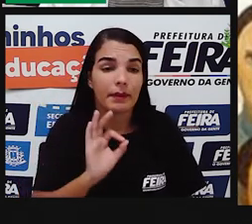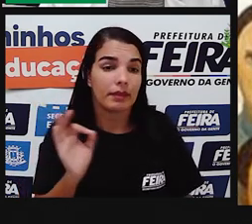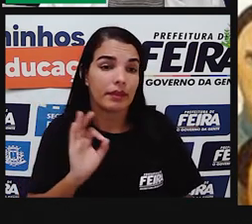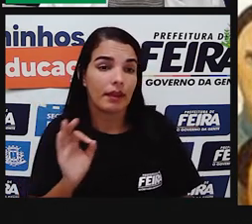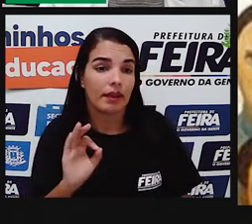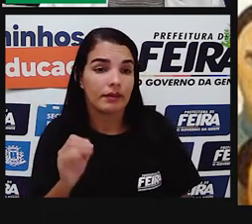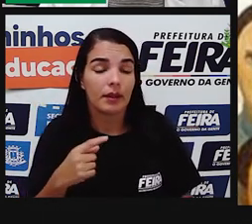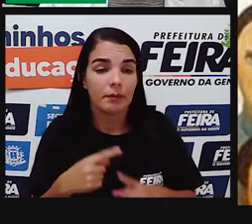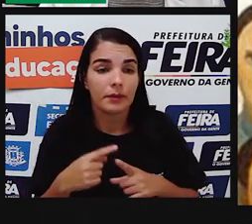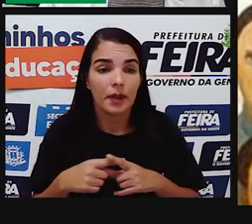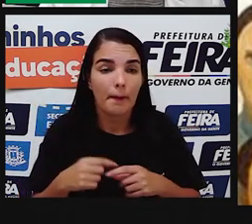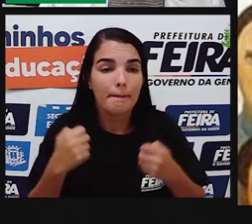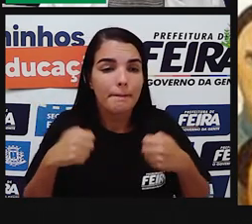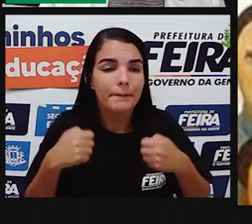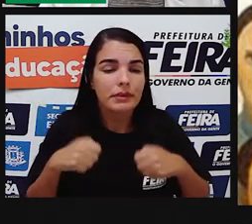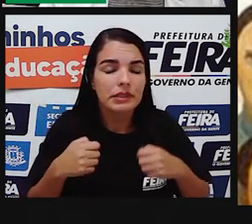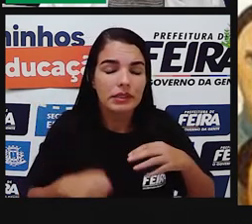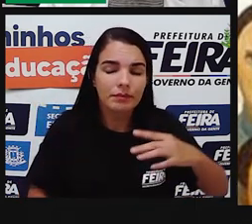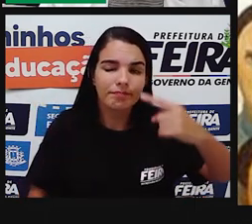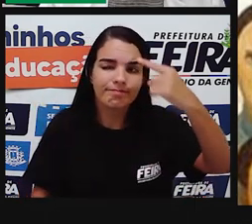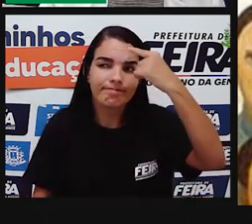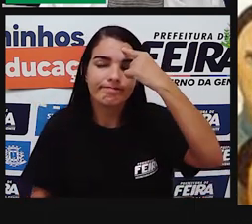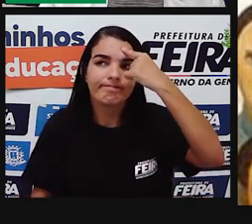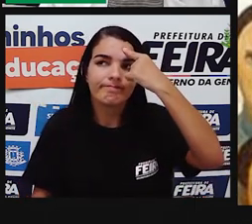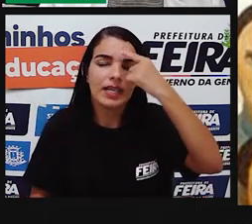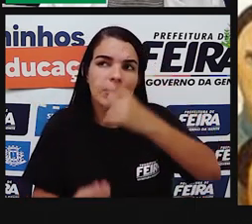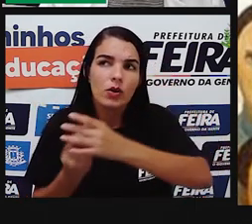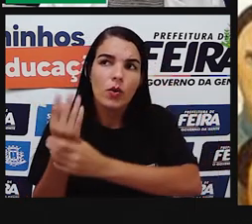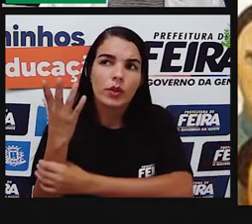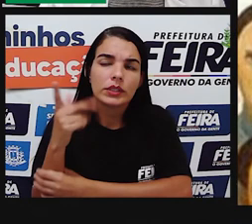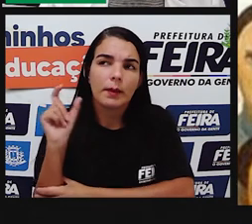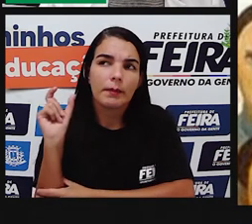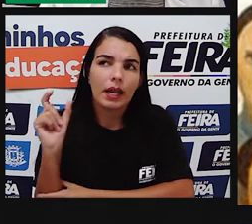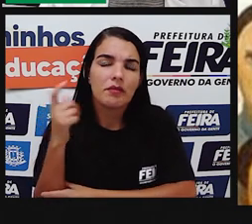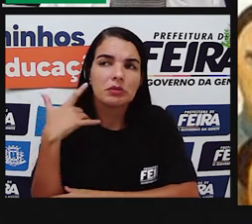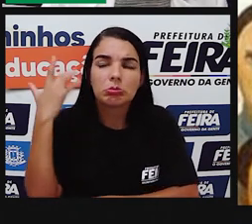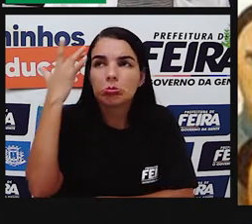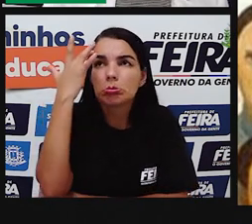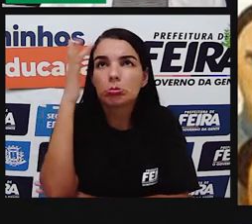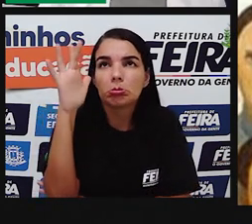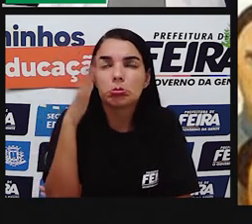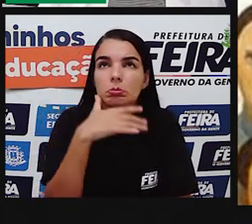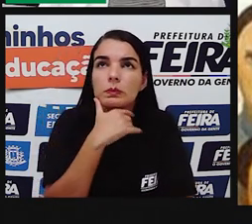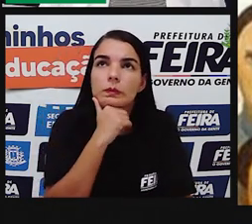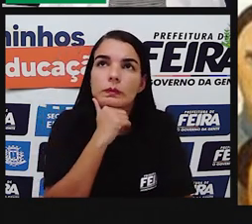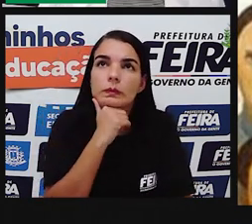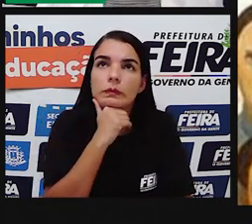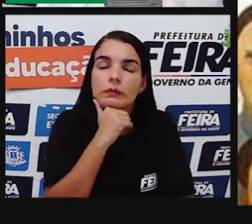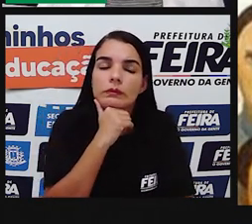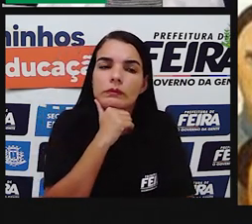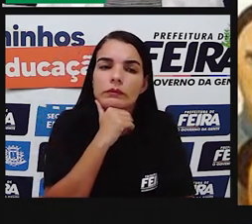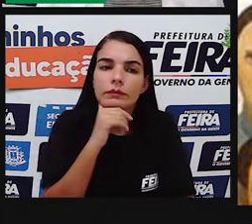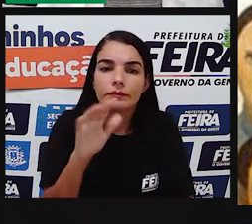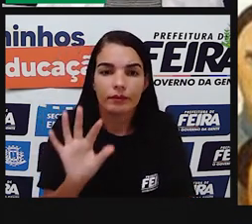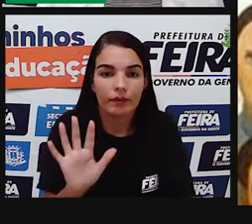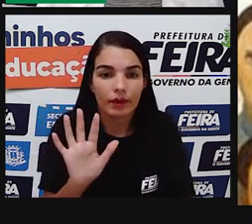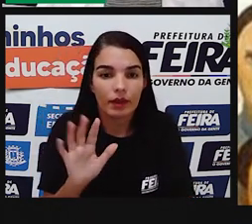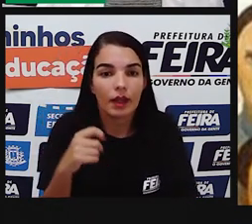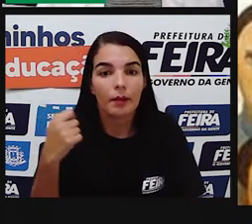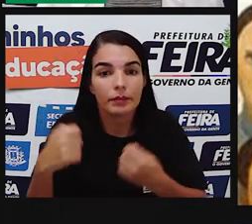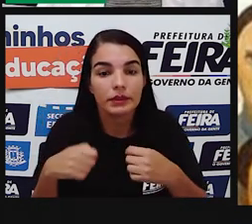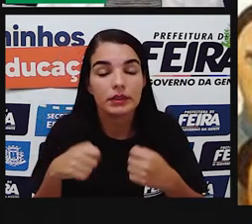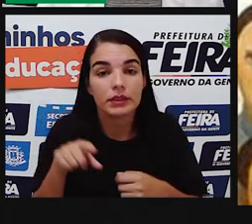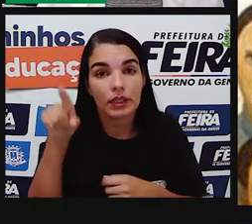consciência da origem e do significado ou porque foram criadas essas expressões. Então, eu sugiro